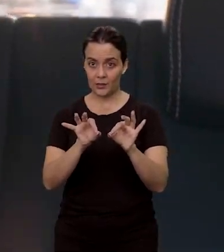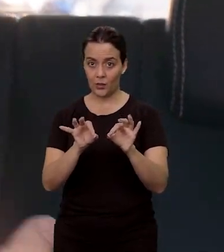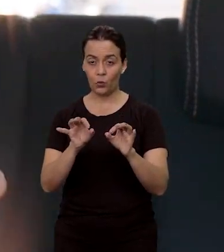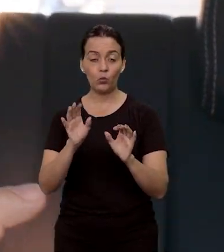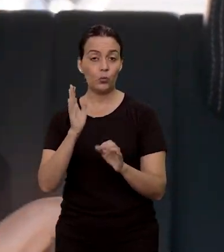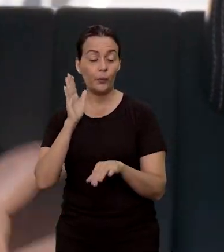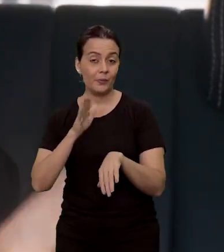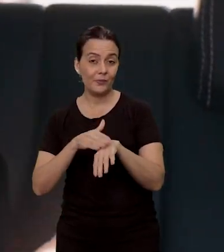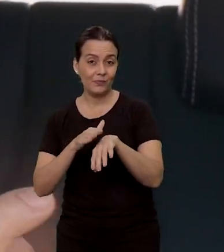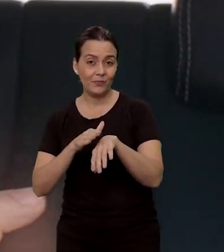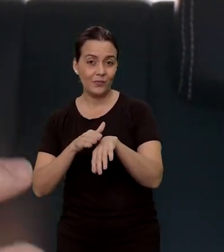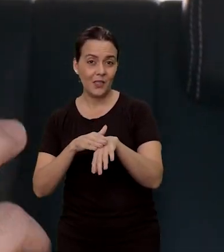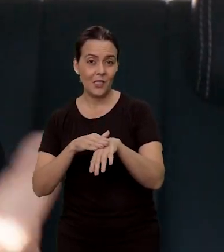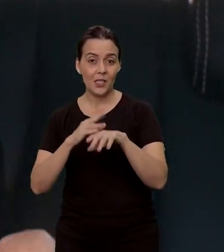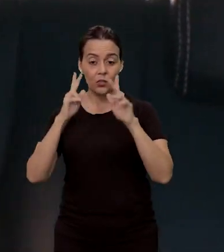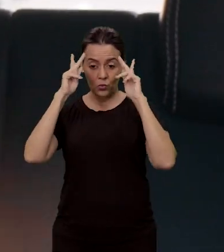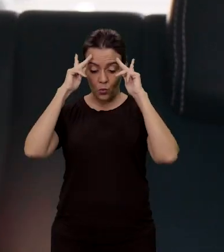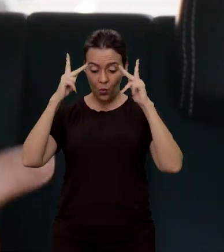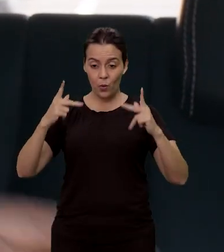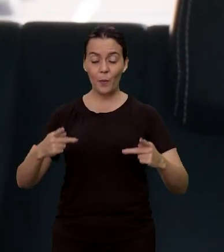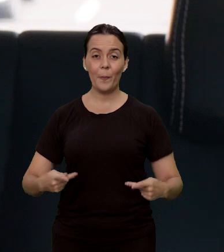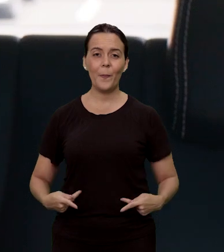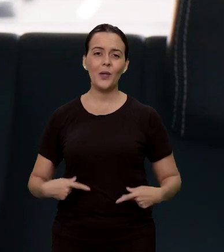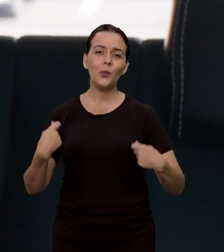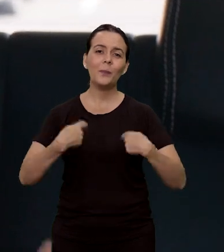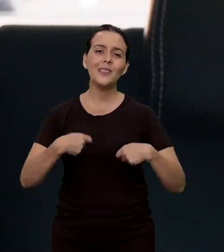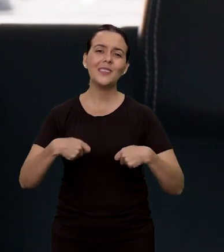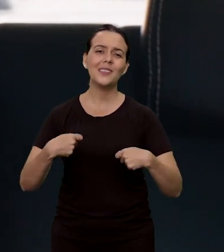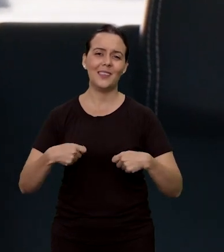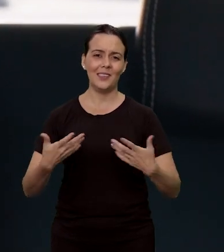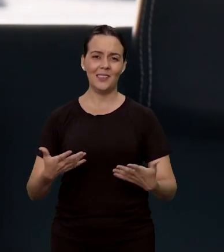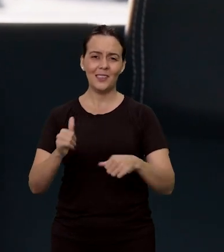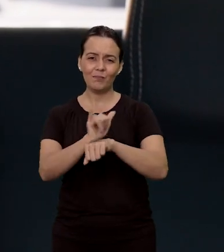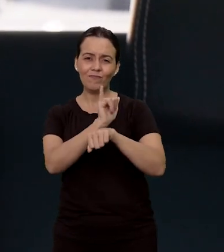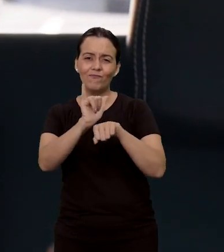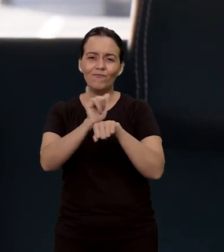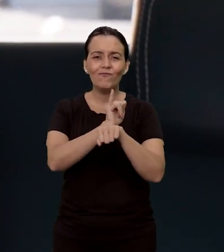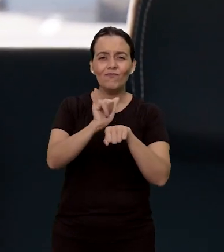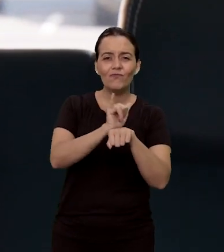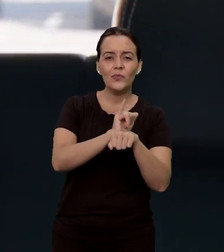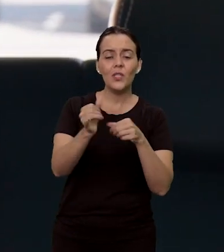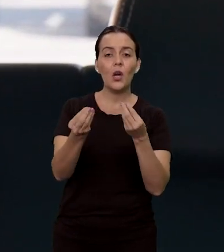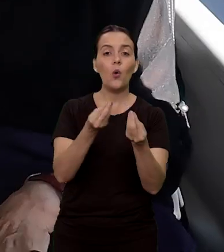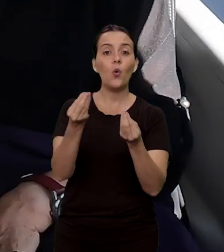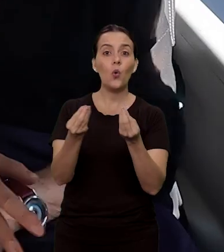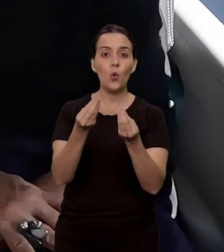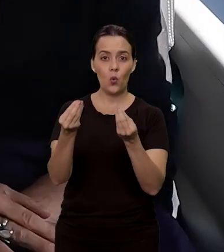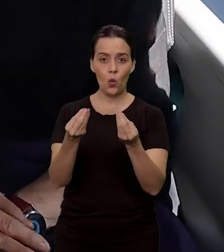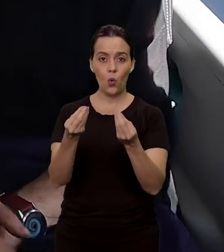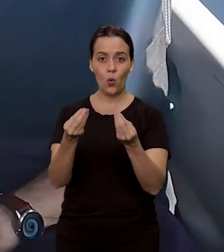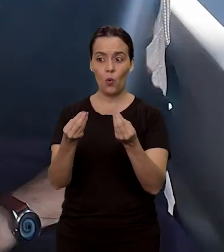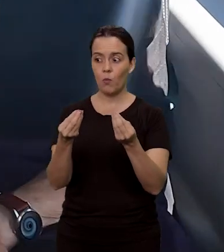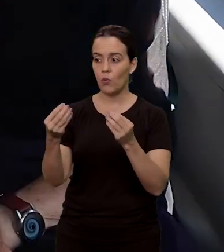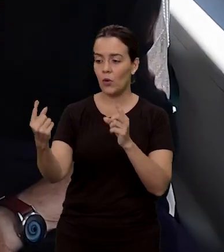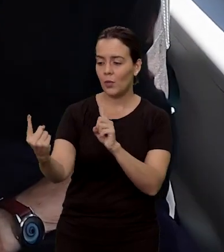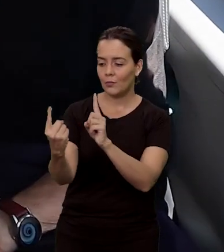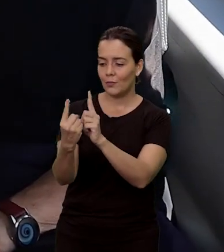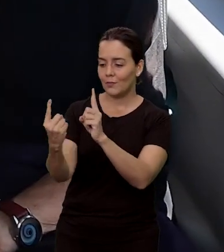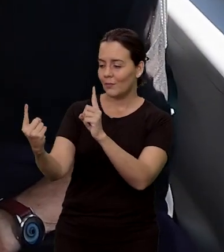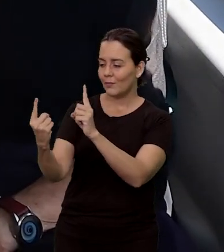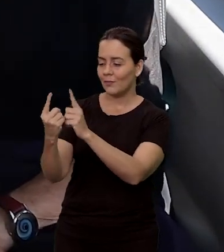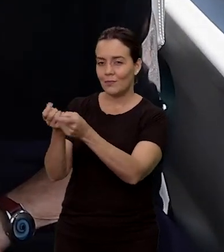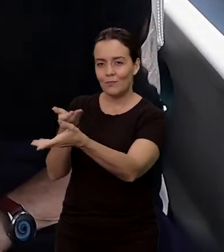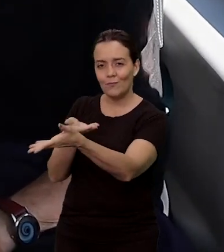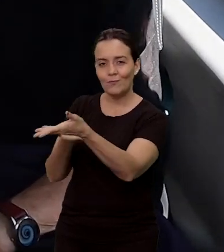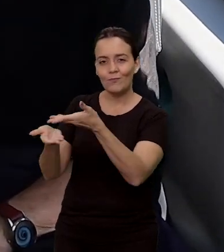por um processo de inovação organizacional que pressupõe a visão dessa proximidade com os modelos da natureza, Sim. onde a colaboração é